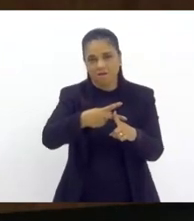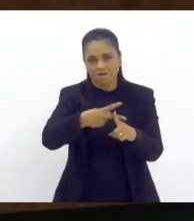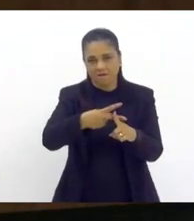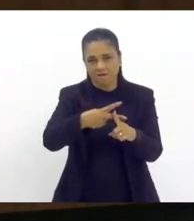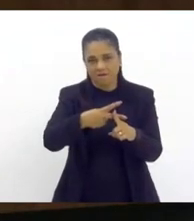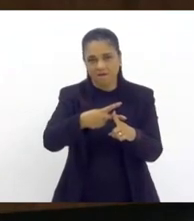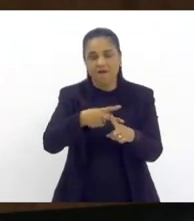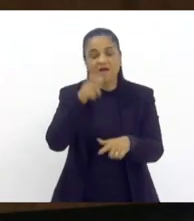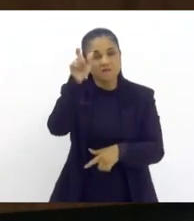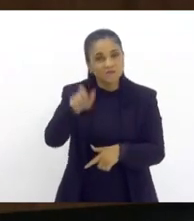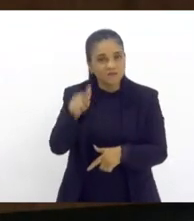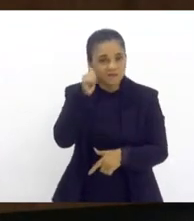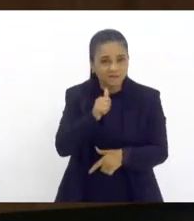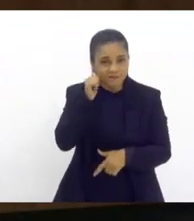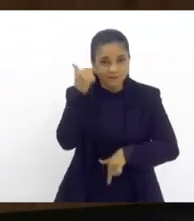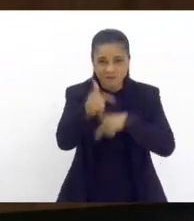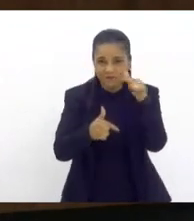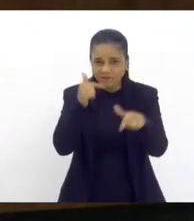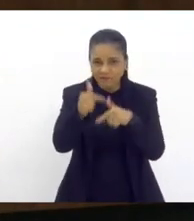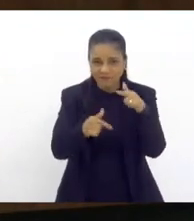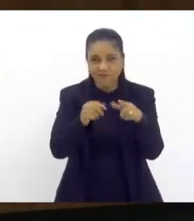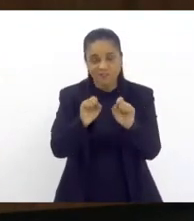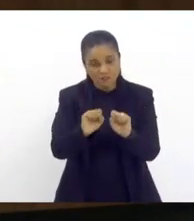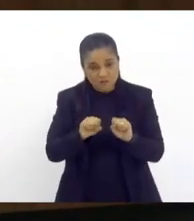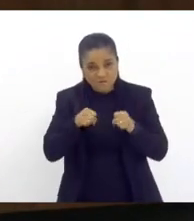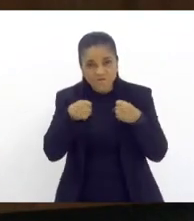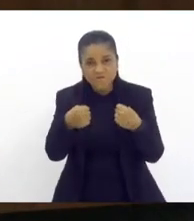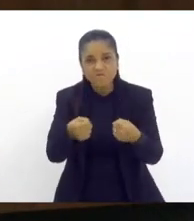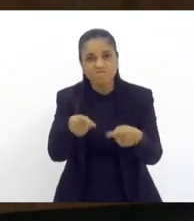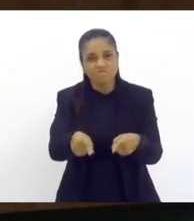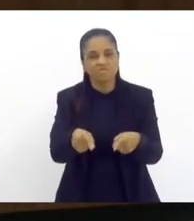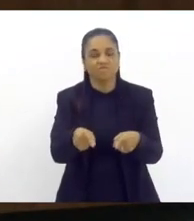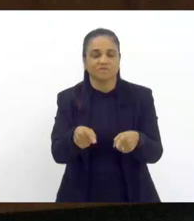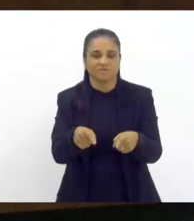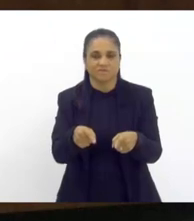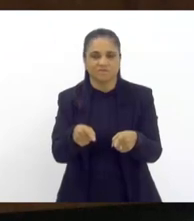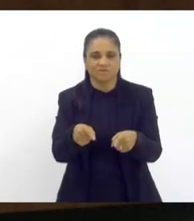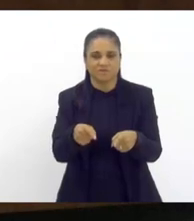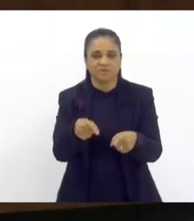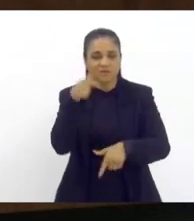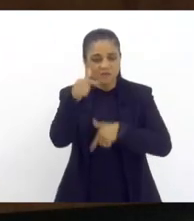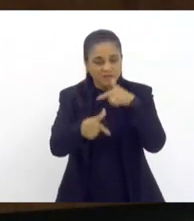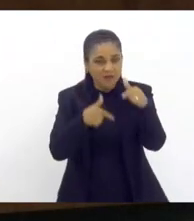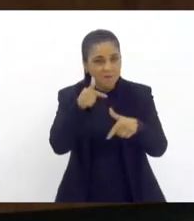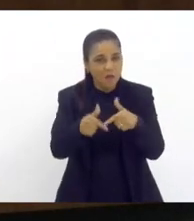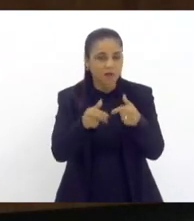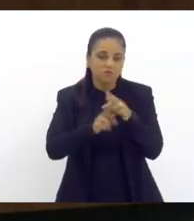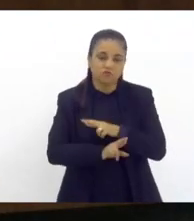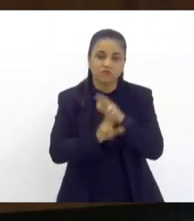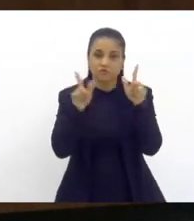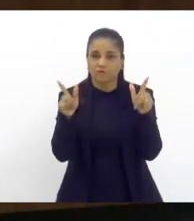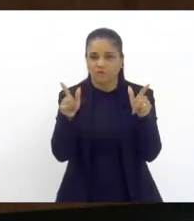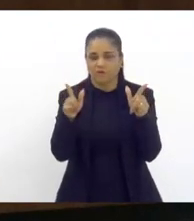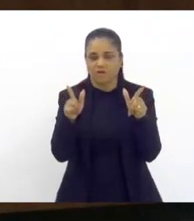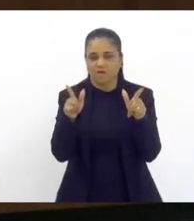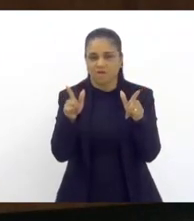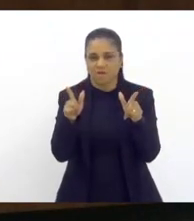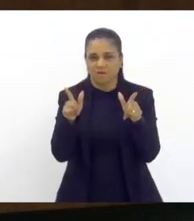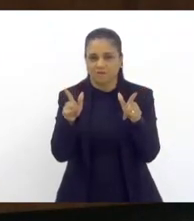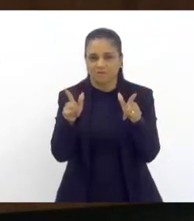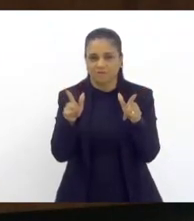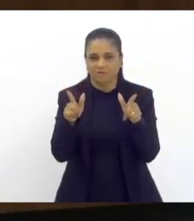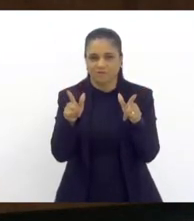mulheres trabalhadoras, elas enfrentam condições de trabalho diferenciadas, seja em razão